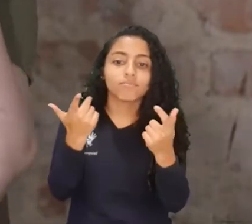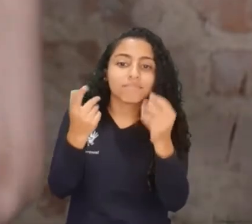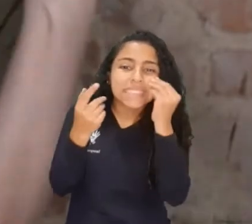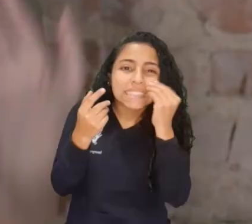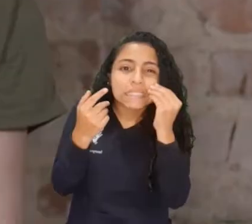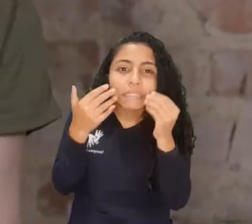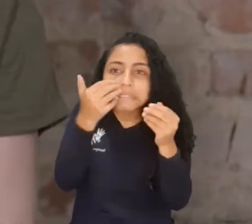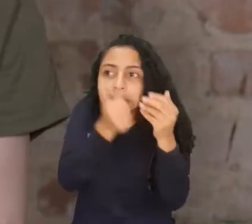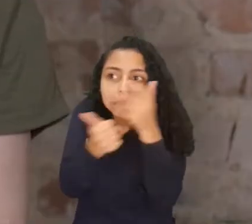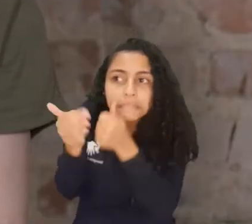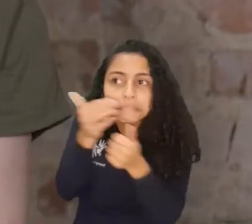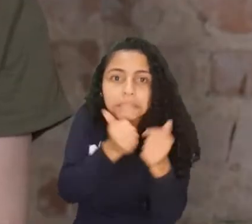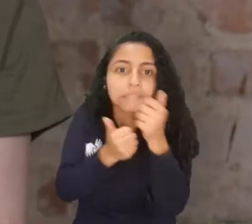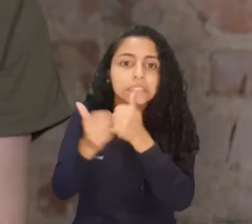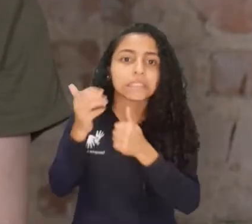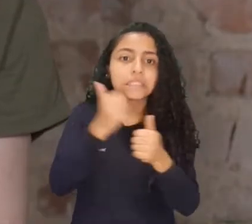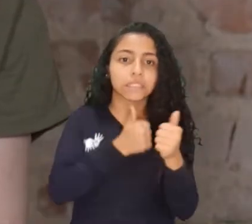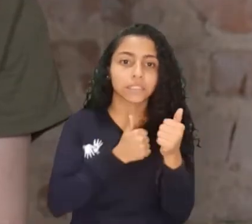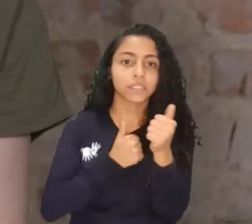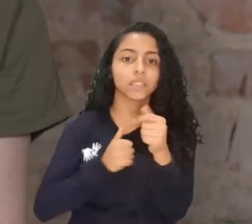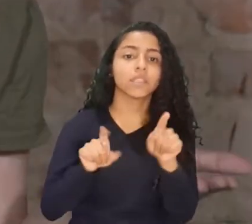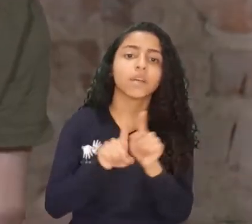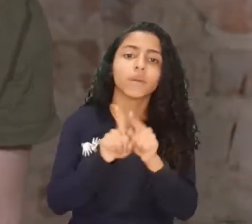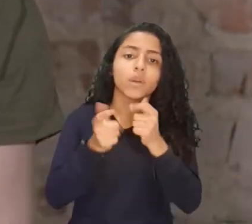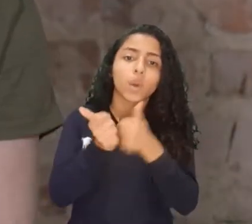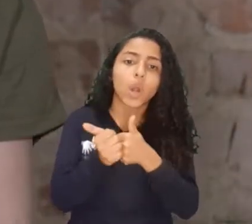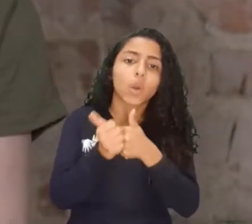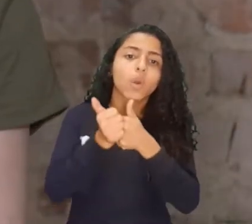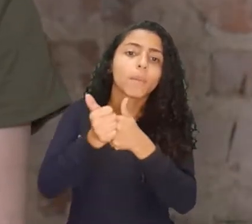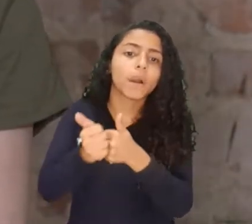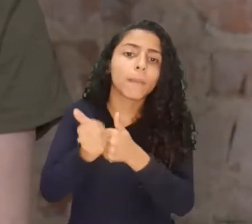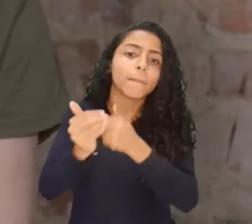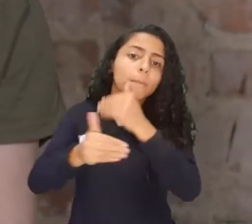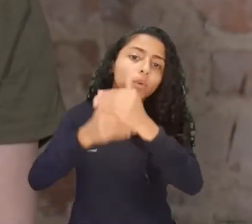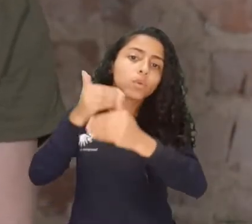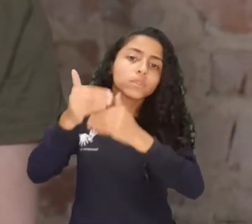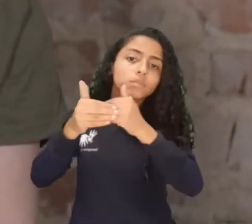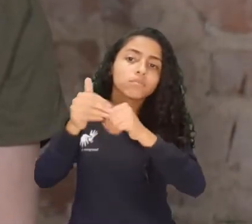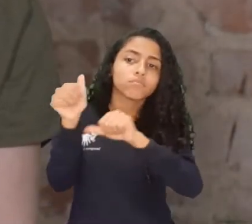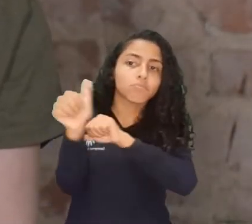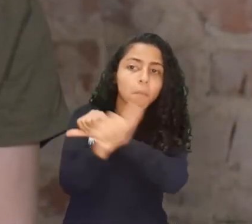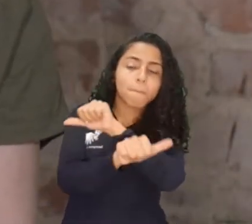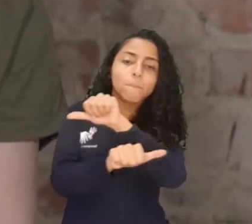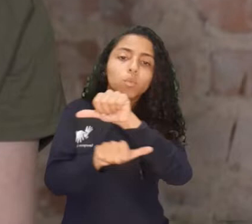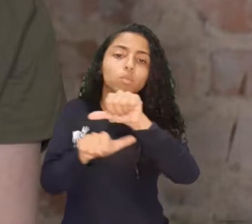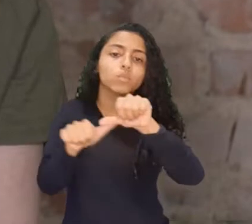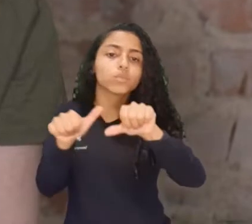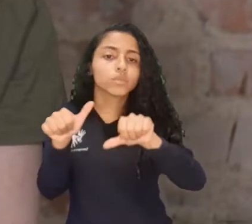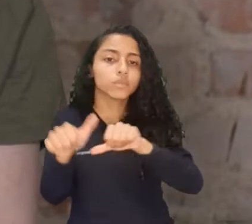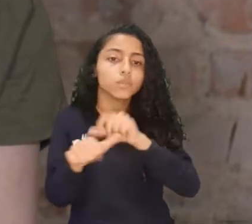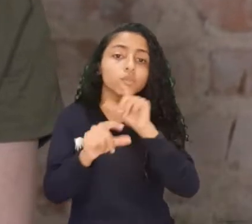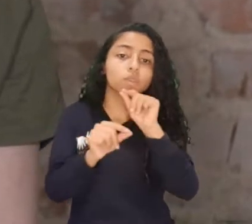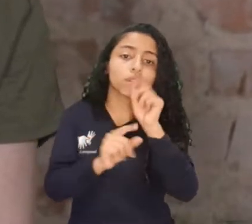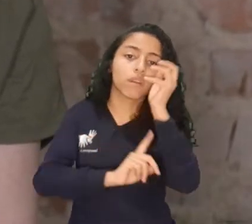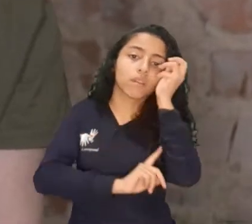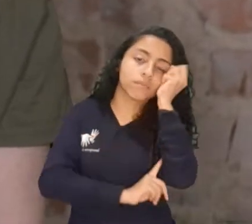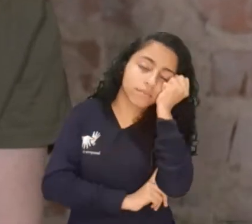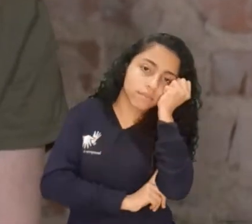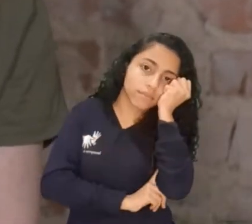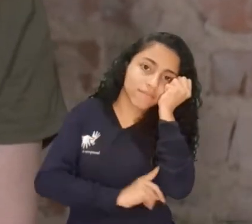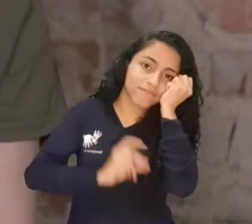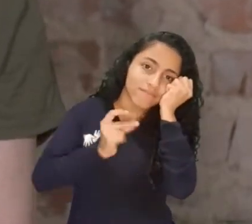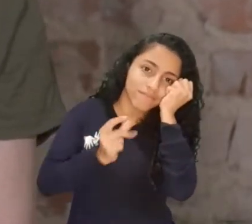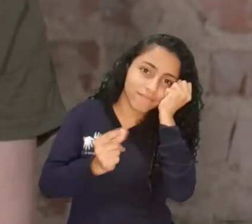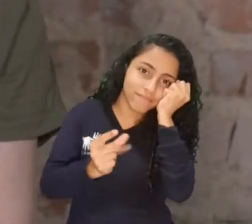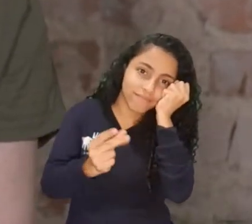Assim, acompanhando também os processos de mudanças fenológicas de hibernação e de diapausa, que